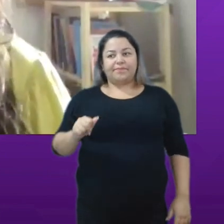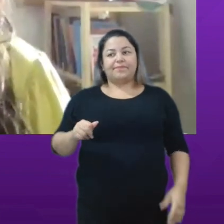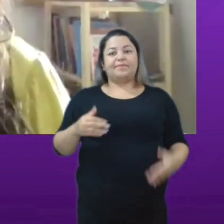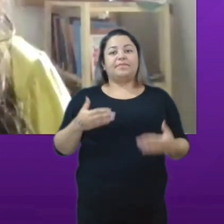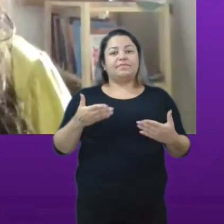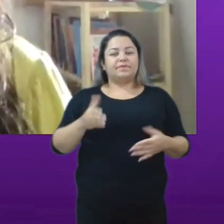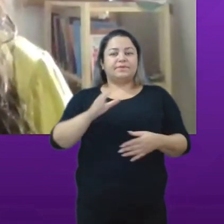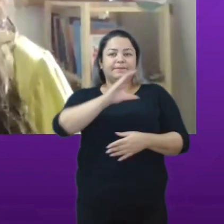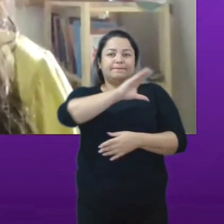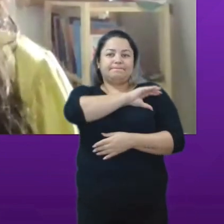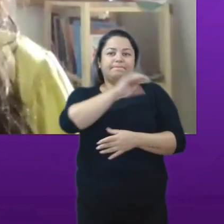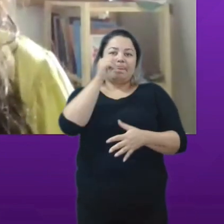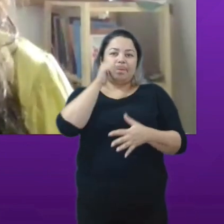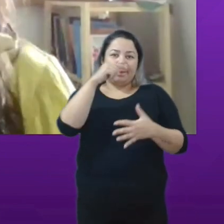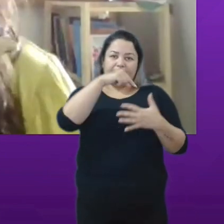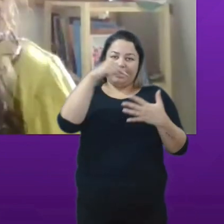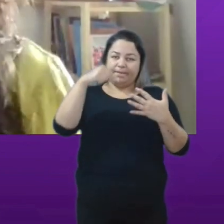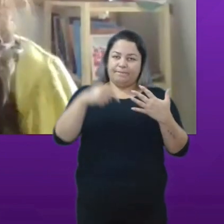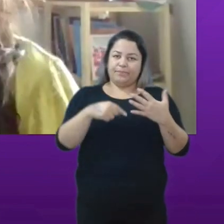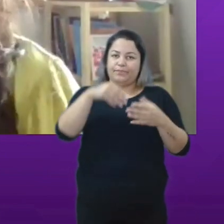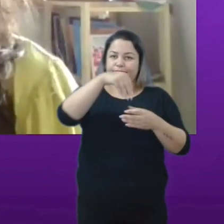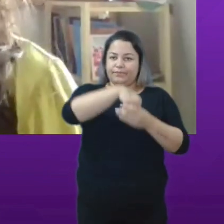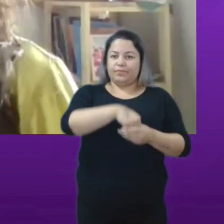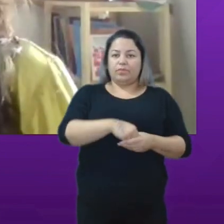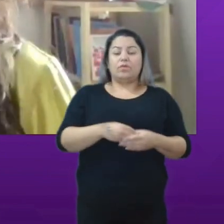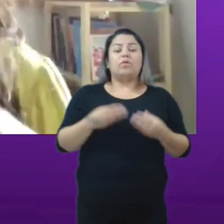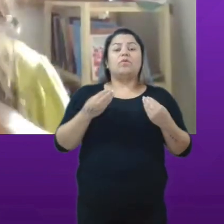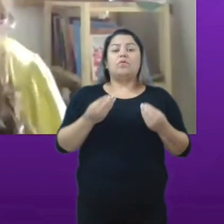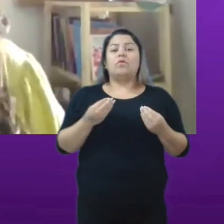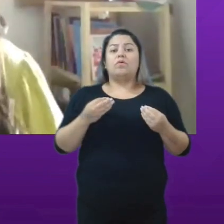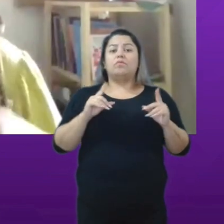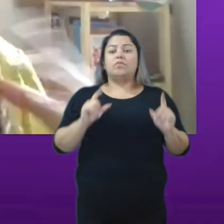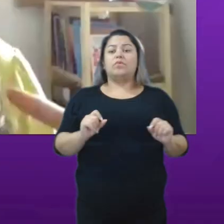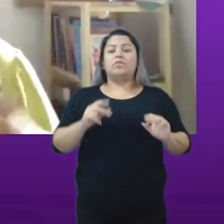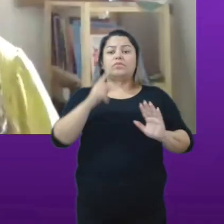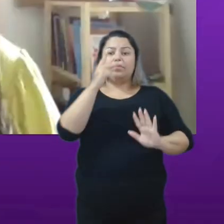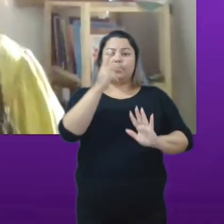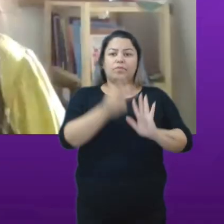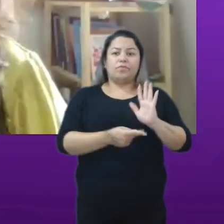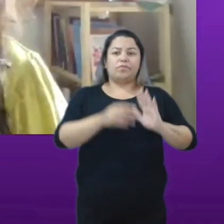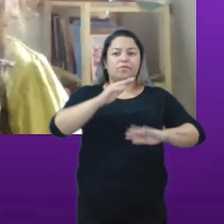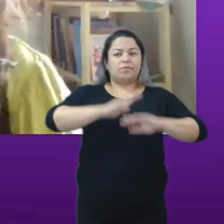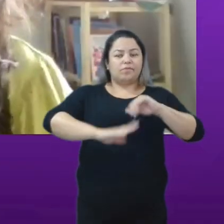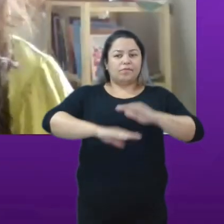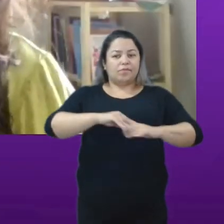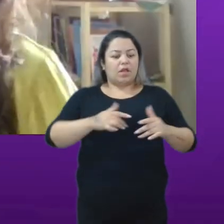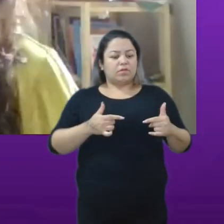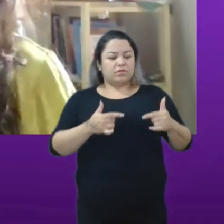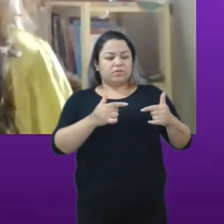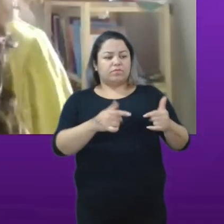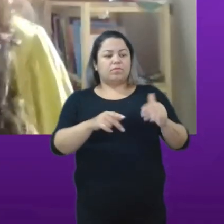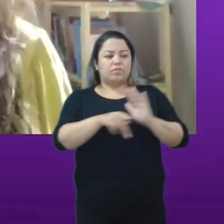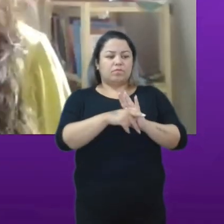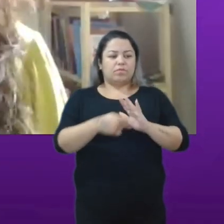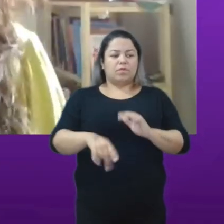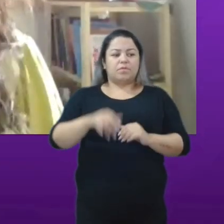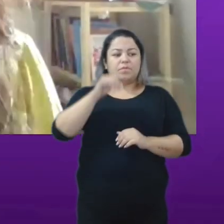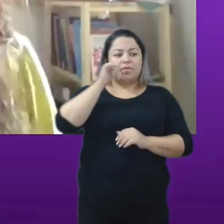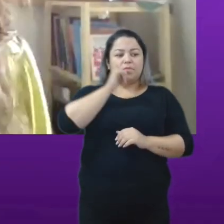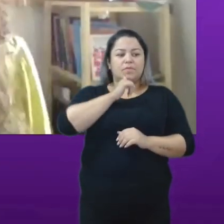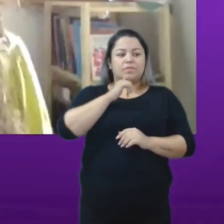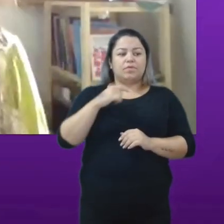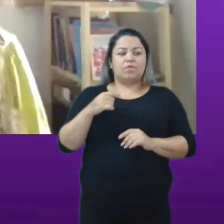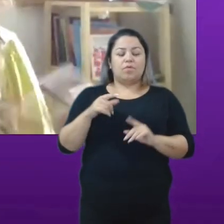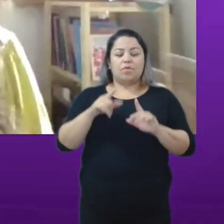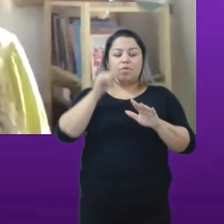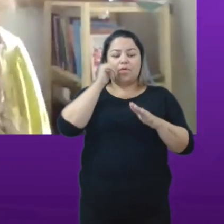coordenação do Elas por Elas, como é que o projeto ele aborda e atua frente a esses desafios para as mulheres? Porque a gente sabe que o Elas por Elas é